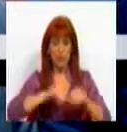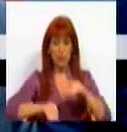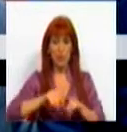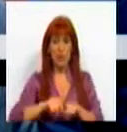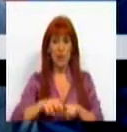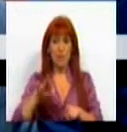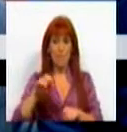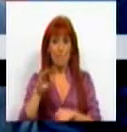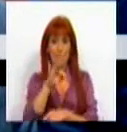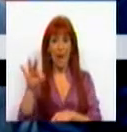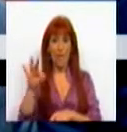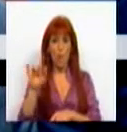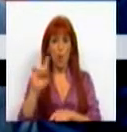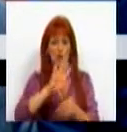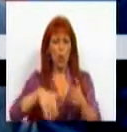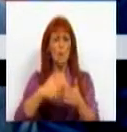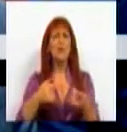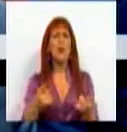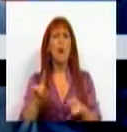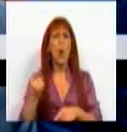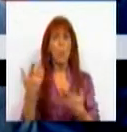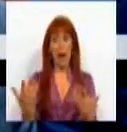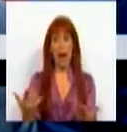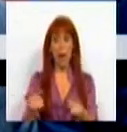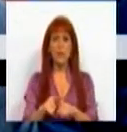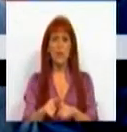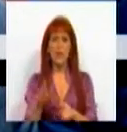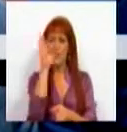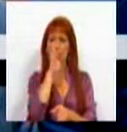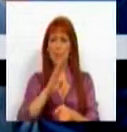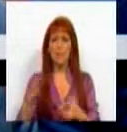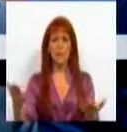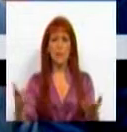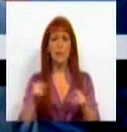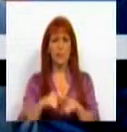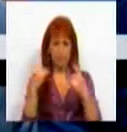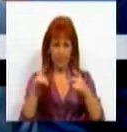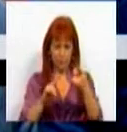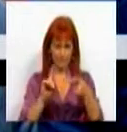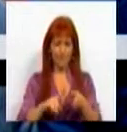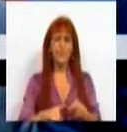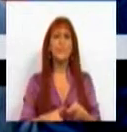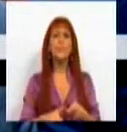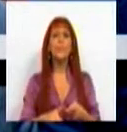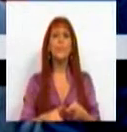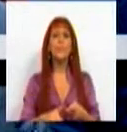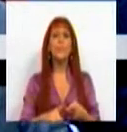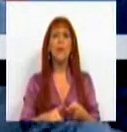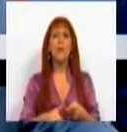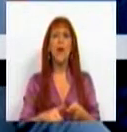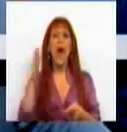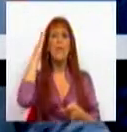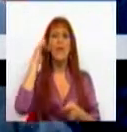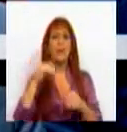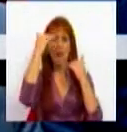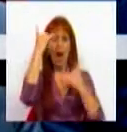da PAF, aquele programa que estaria neste momento a ser implementado, temos a previsão